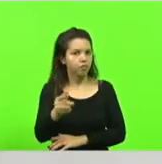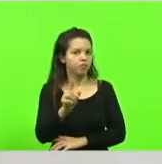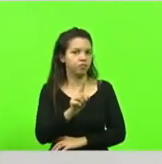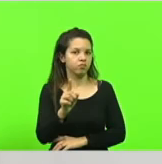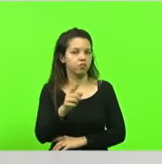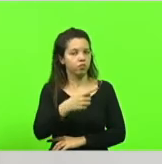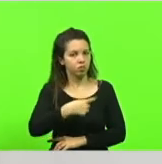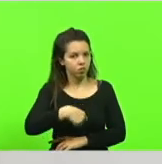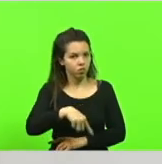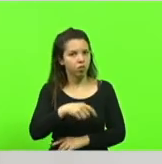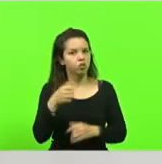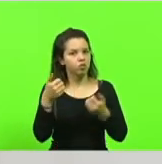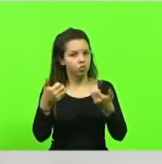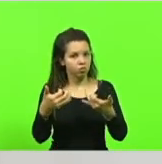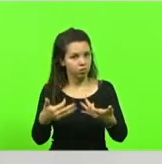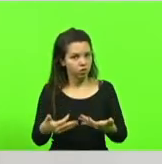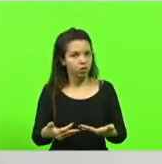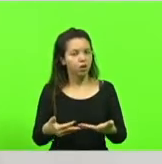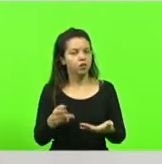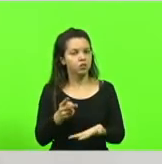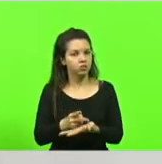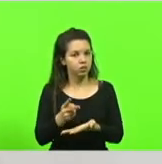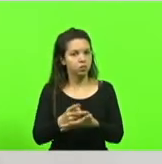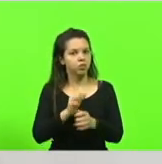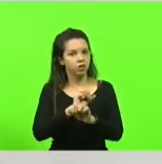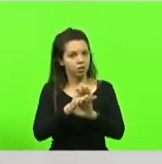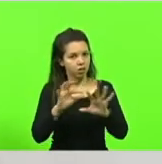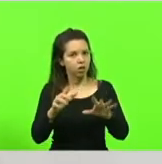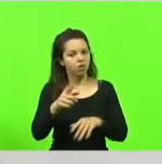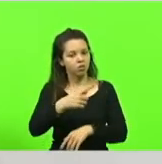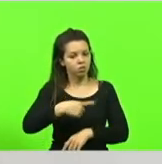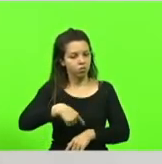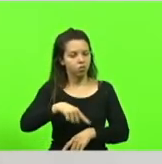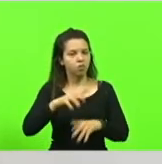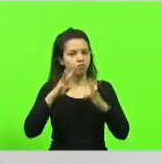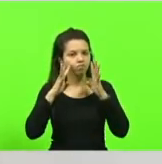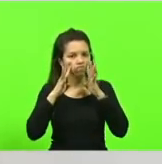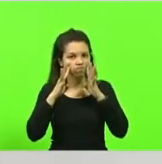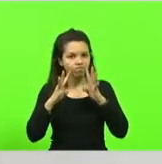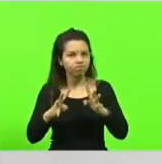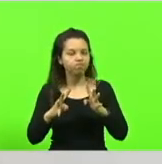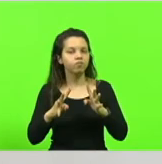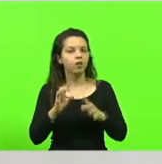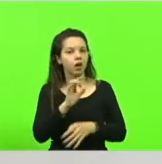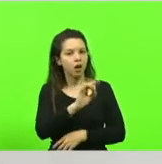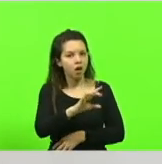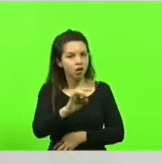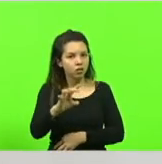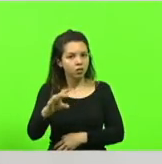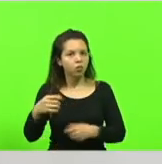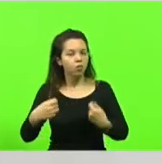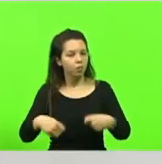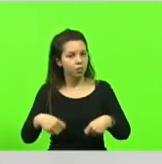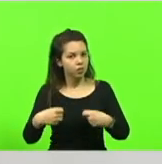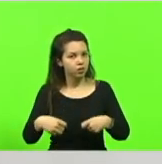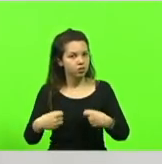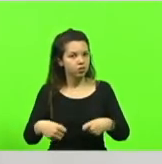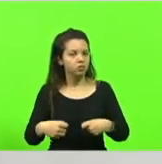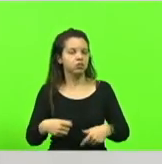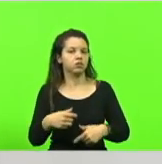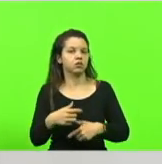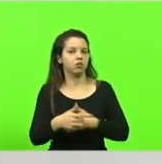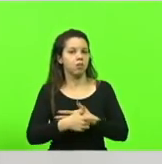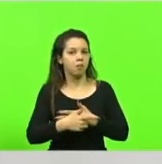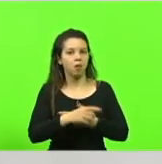muito bem claro que nós estamos atentos aqui dentro, aqui, para que cada um faça a sua parte, que não ajam dessa forma,